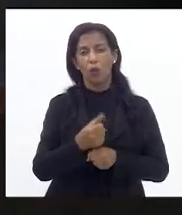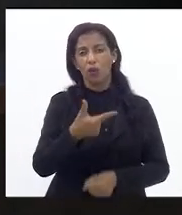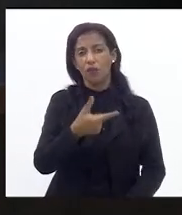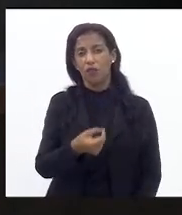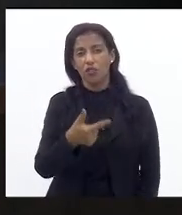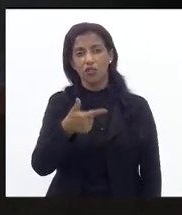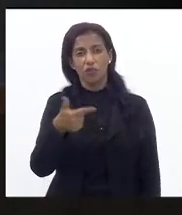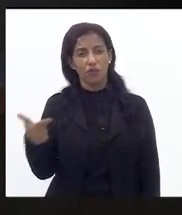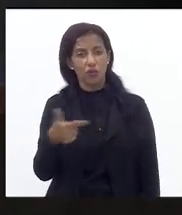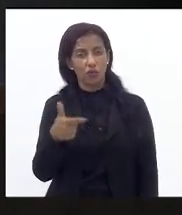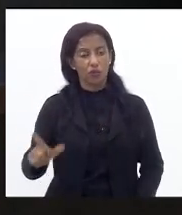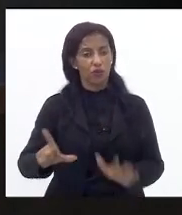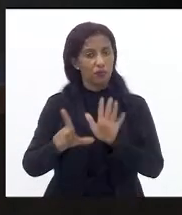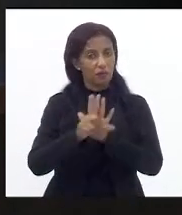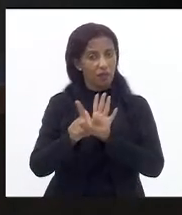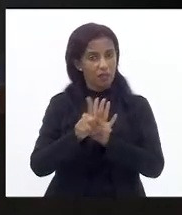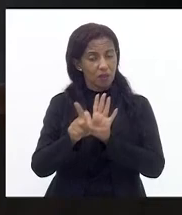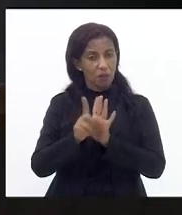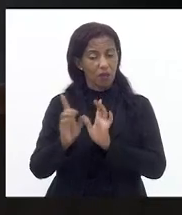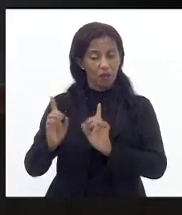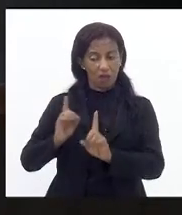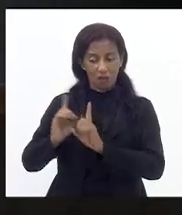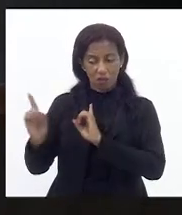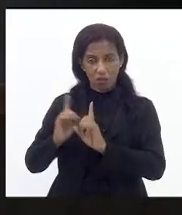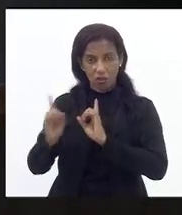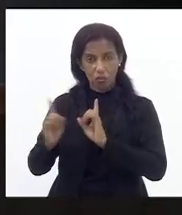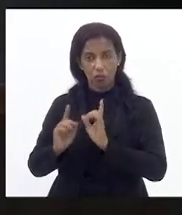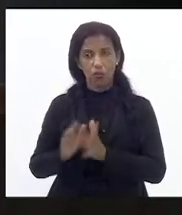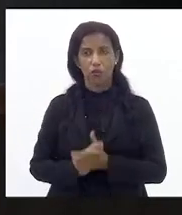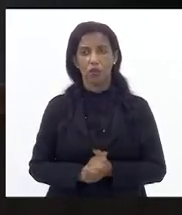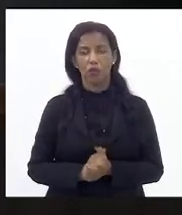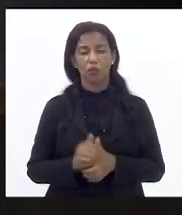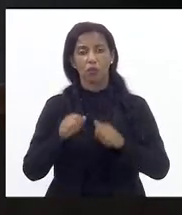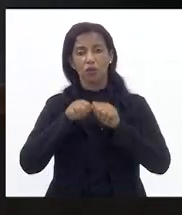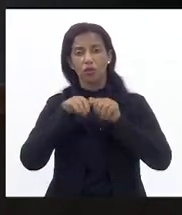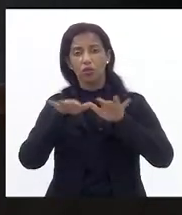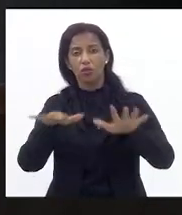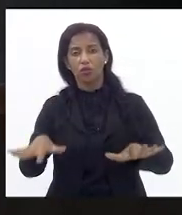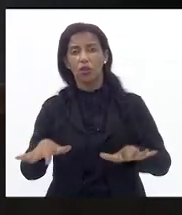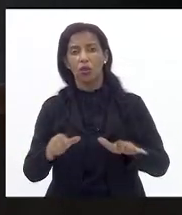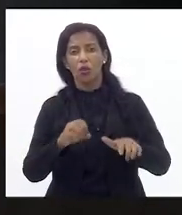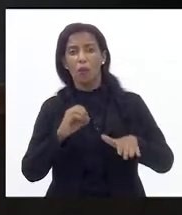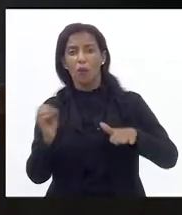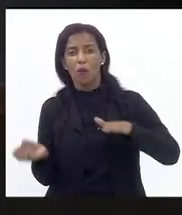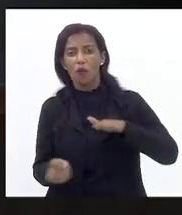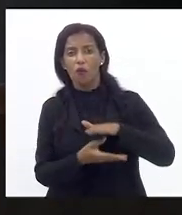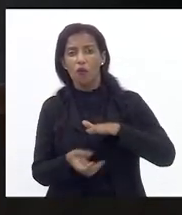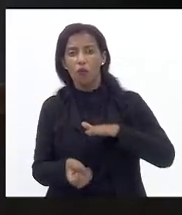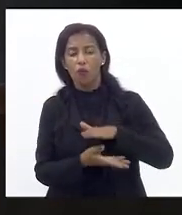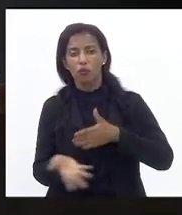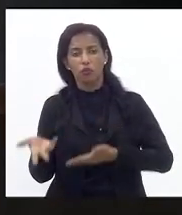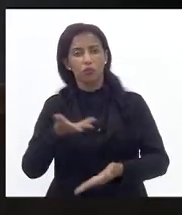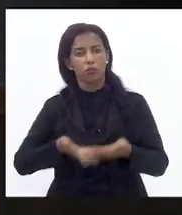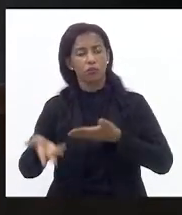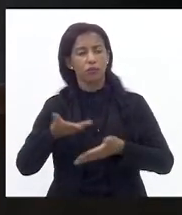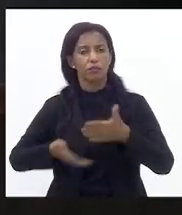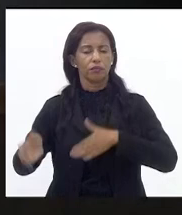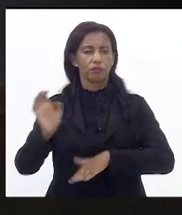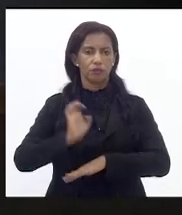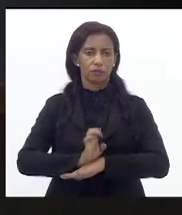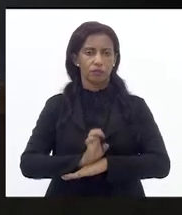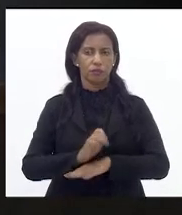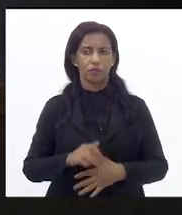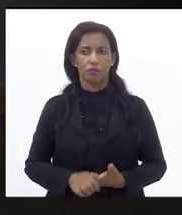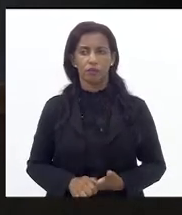digitar uma lei que faça uma rediscussão sobre a redistribuição do Fundo de participação dos Estados